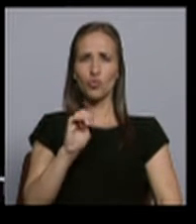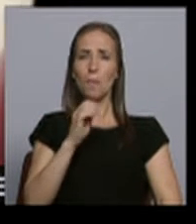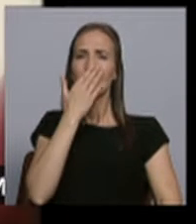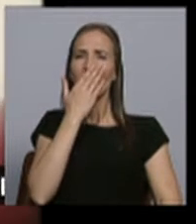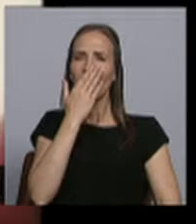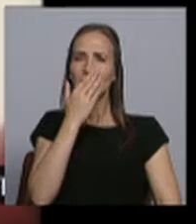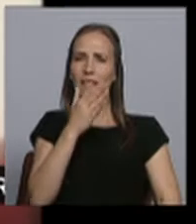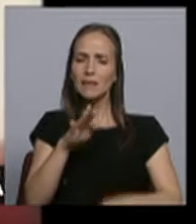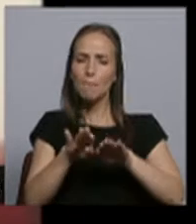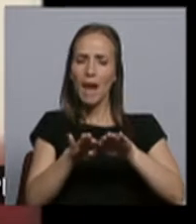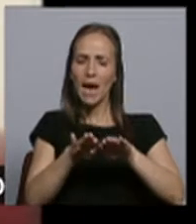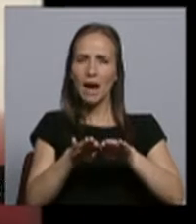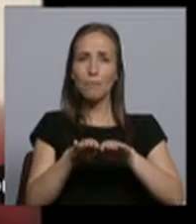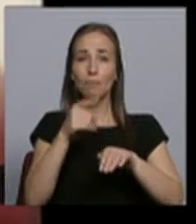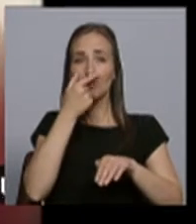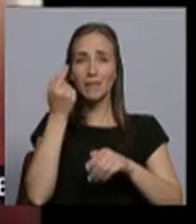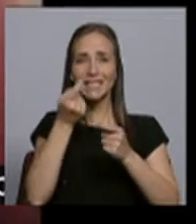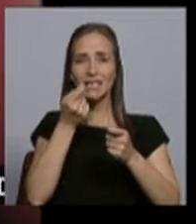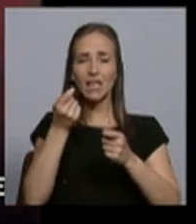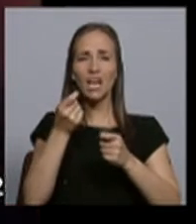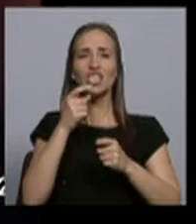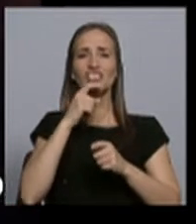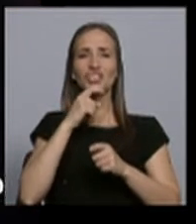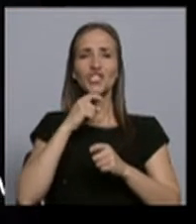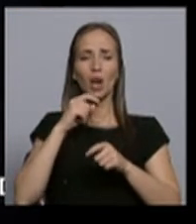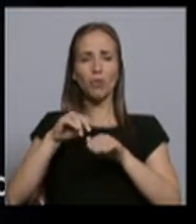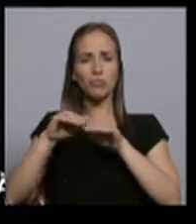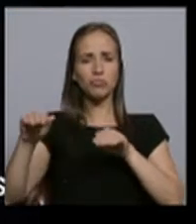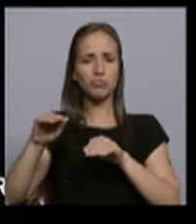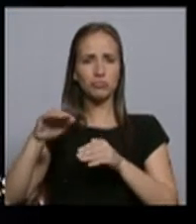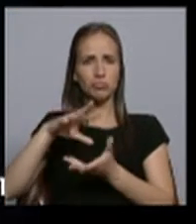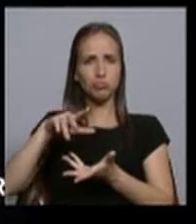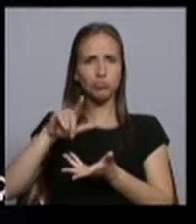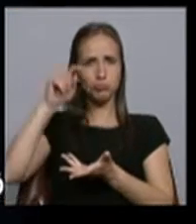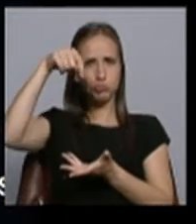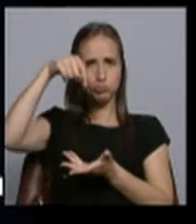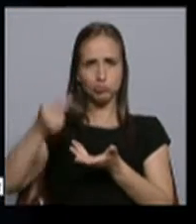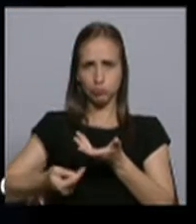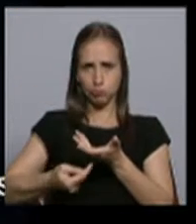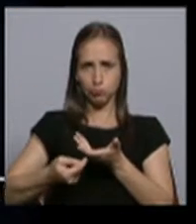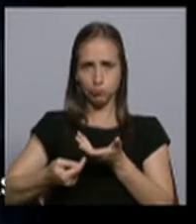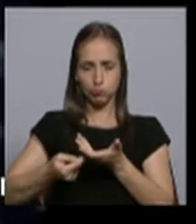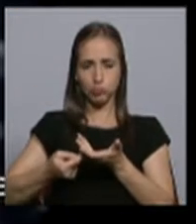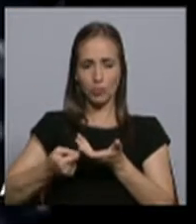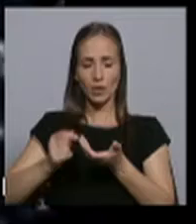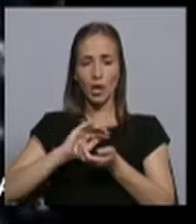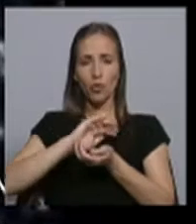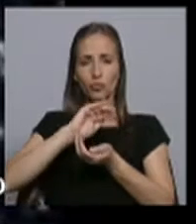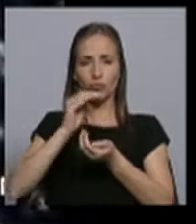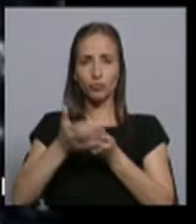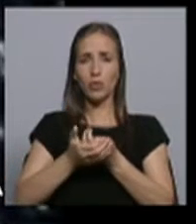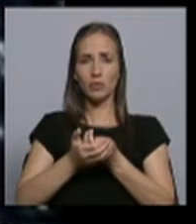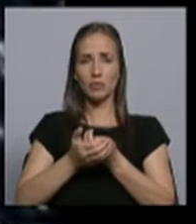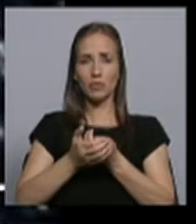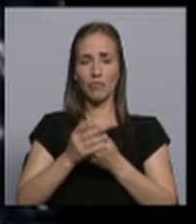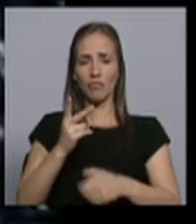muito parecidas com as placas de gelo que nós temos nos nossos polos. Placas na litosfera, na superfície, na crosta de Vênus,